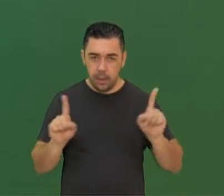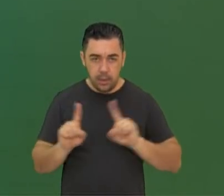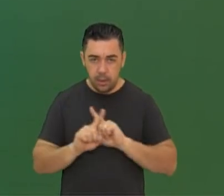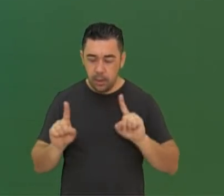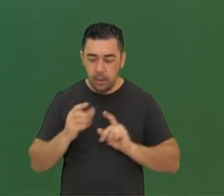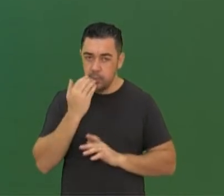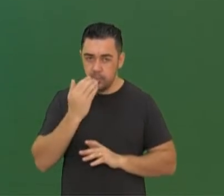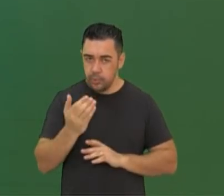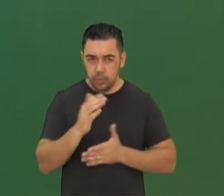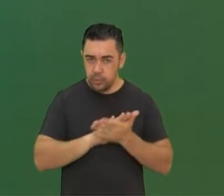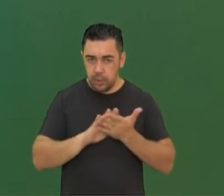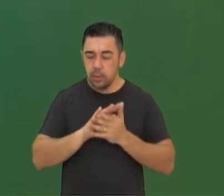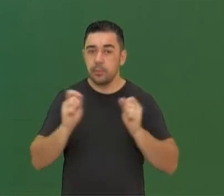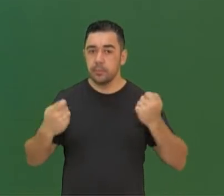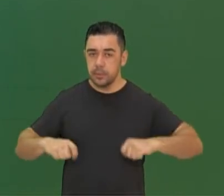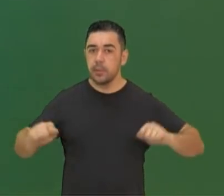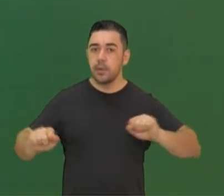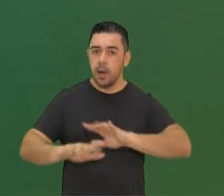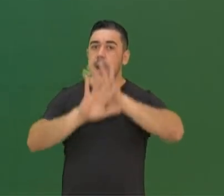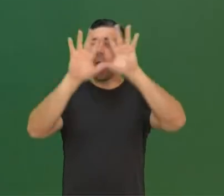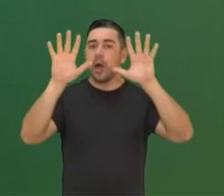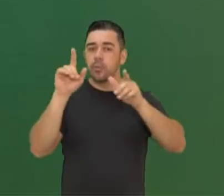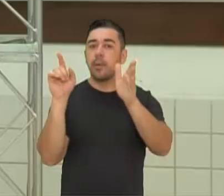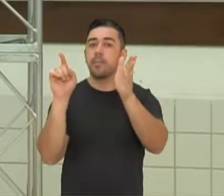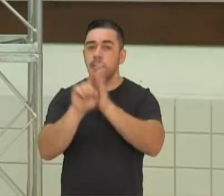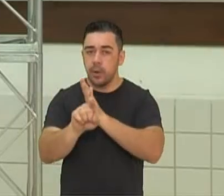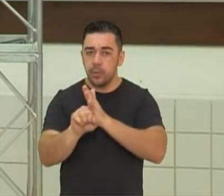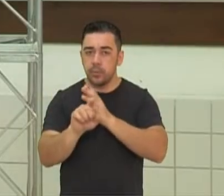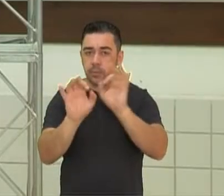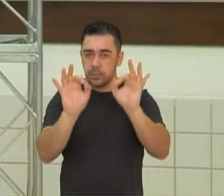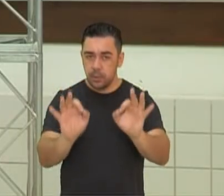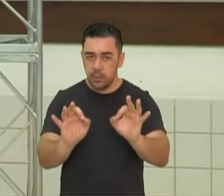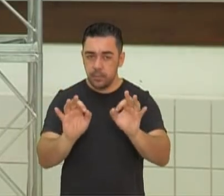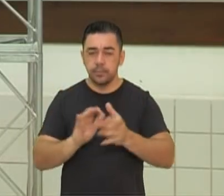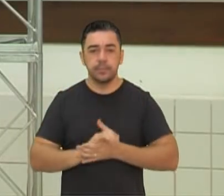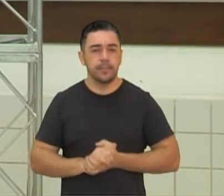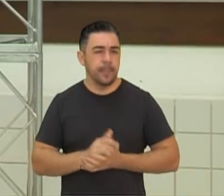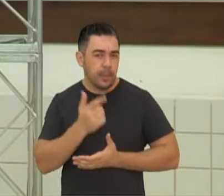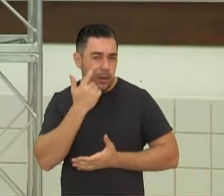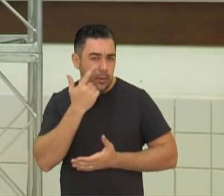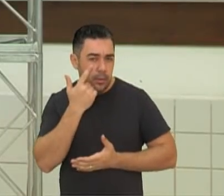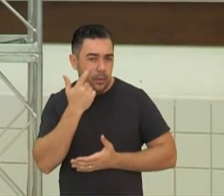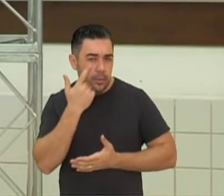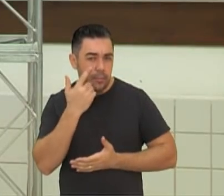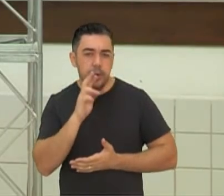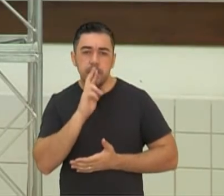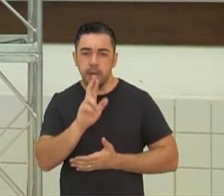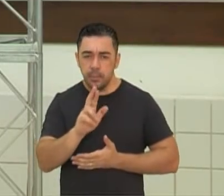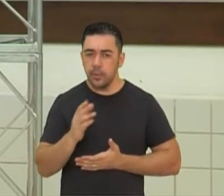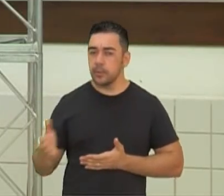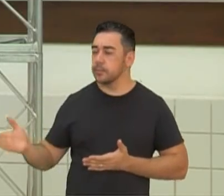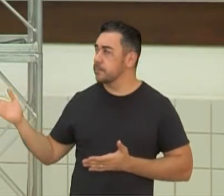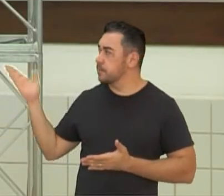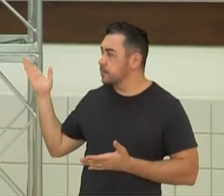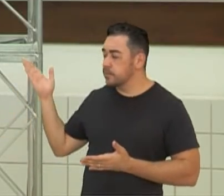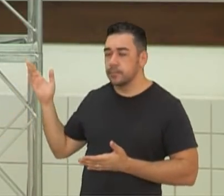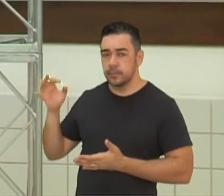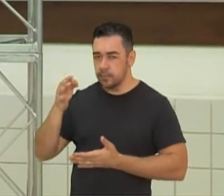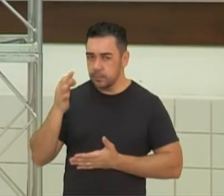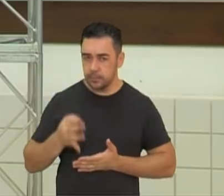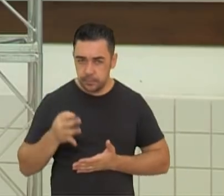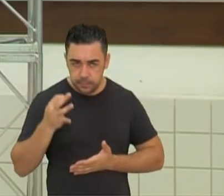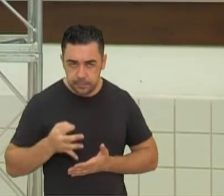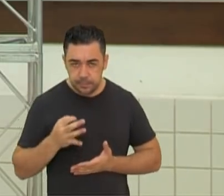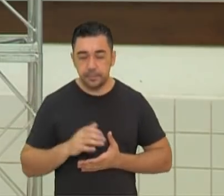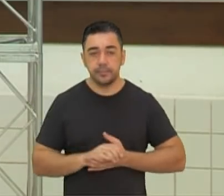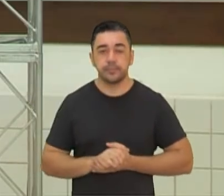enunciado não diz nada. A gente precisa ter clareza com relação a isso. Certo? Então vamos conferir o que nós escrevemos ali para ver se está certinho o teu